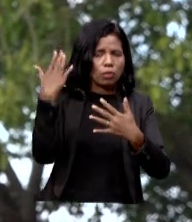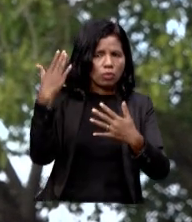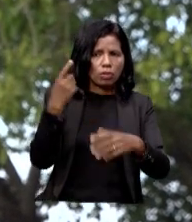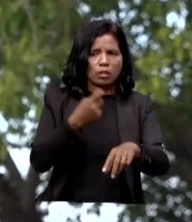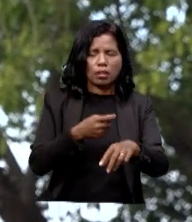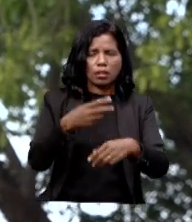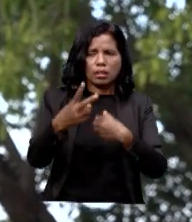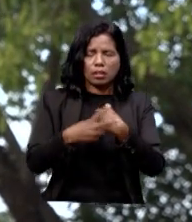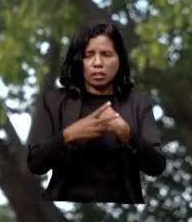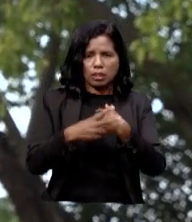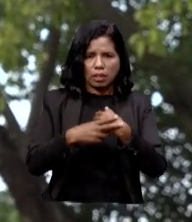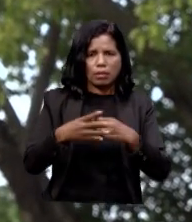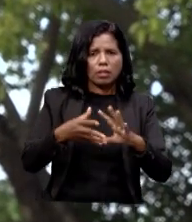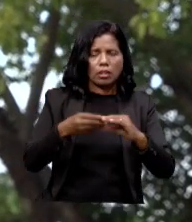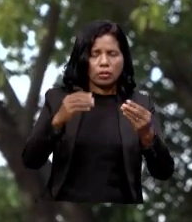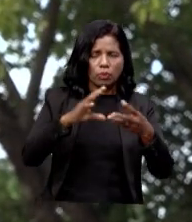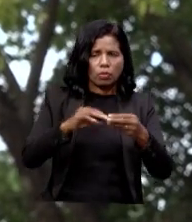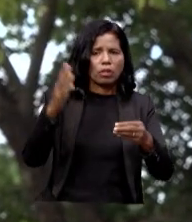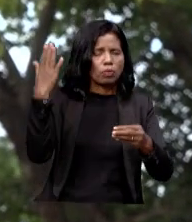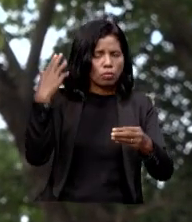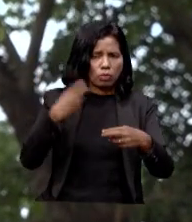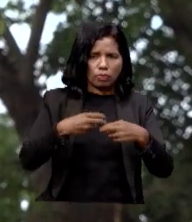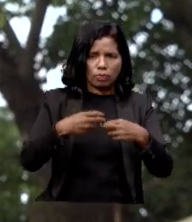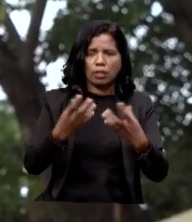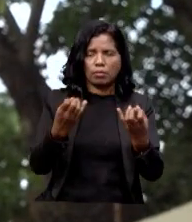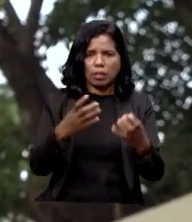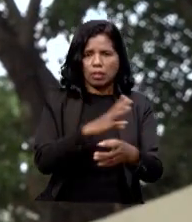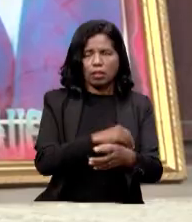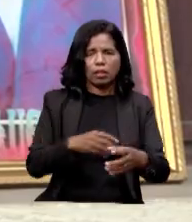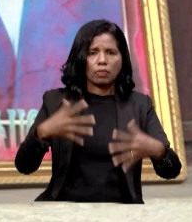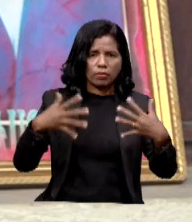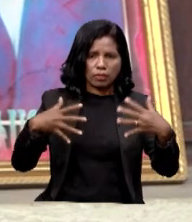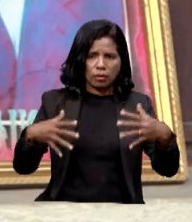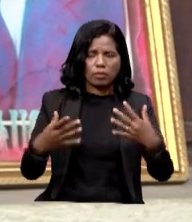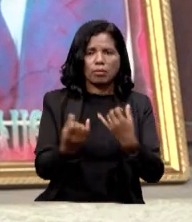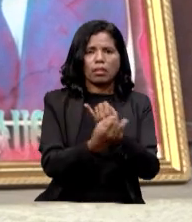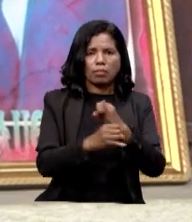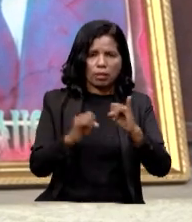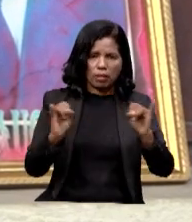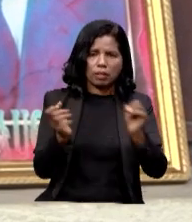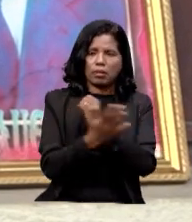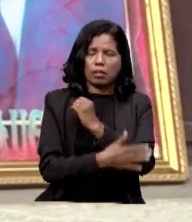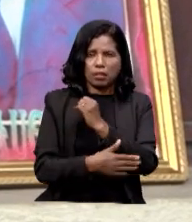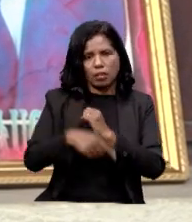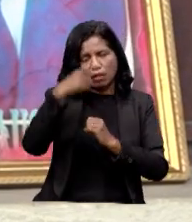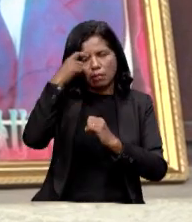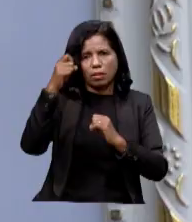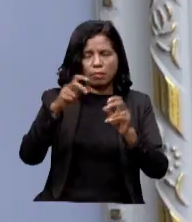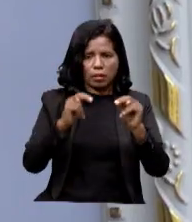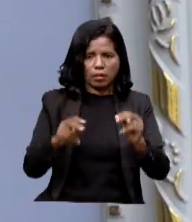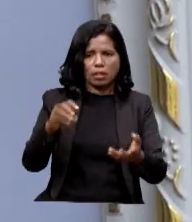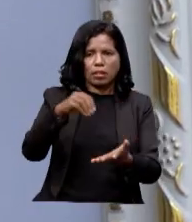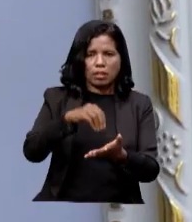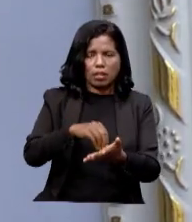Barak, nebe ex-prisioneiro político Sira Hassoro, durante Fundo da Libertação Pátria, também ne, precisa preserva